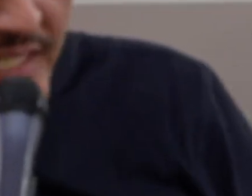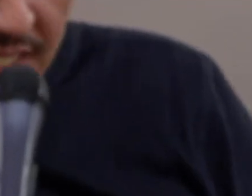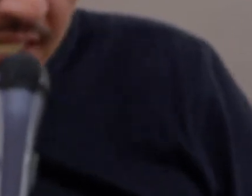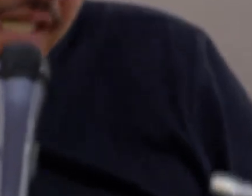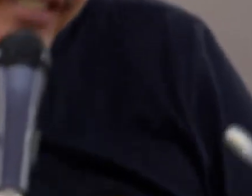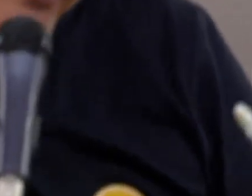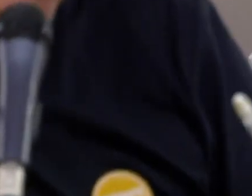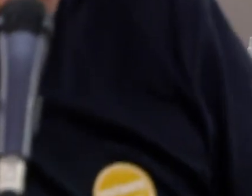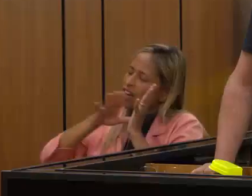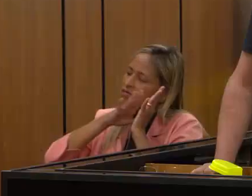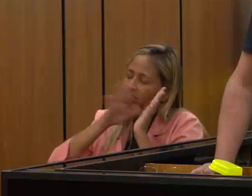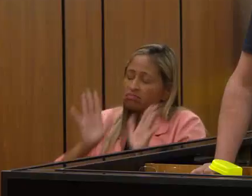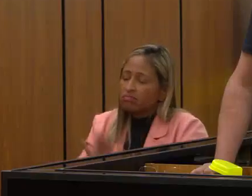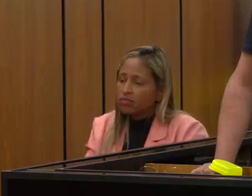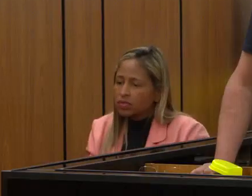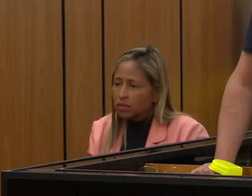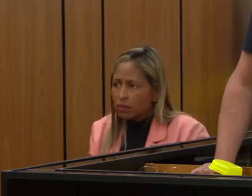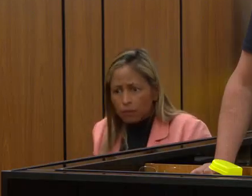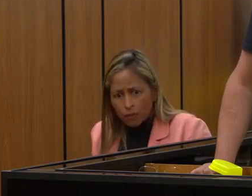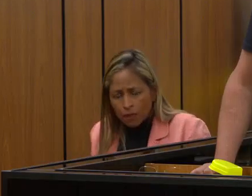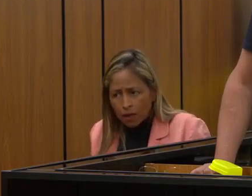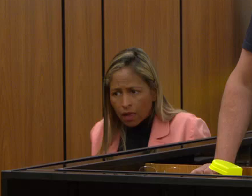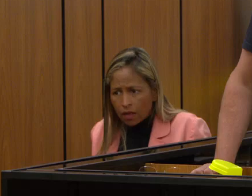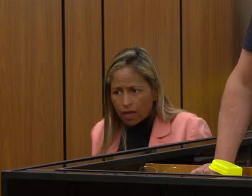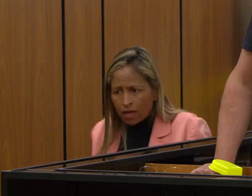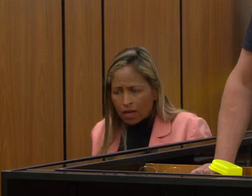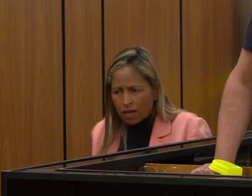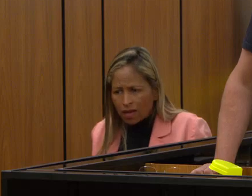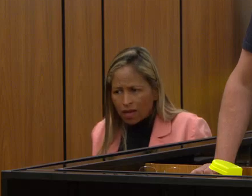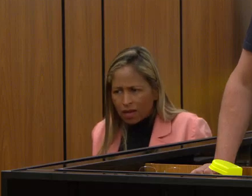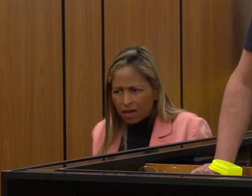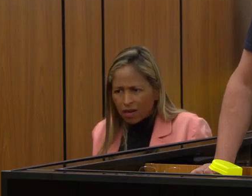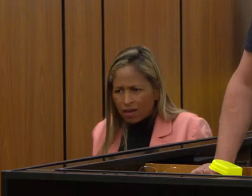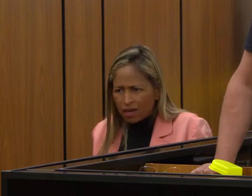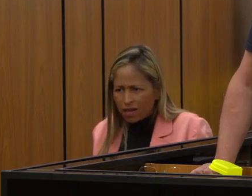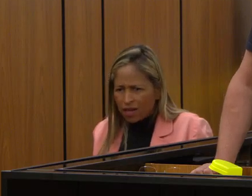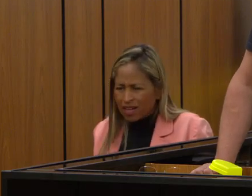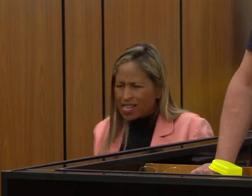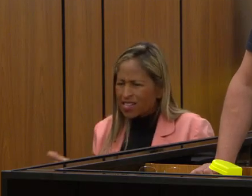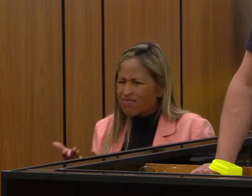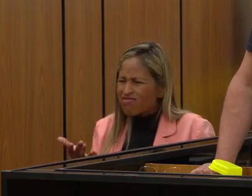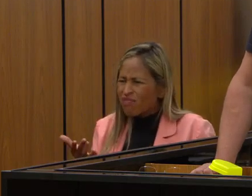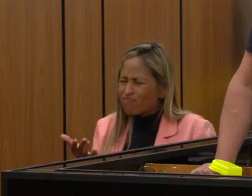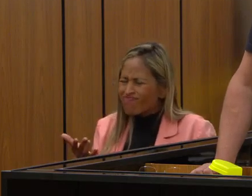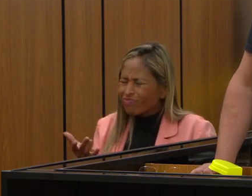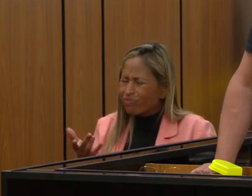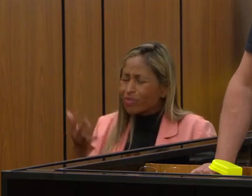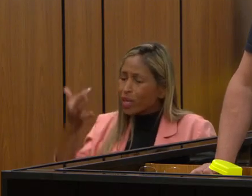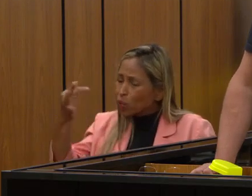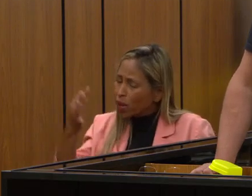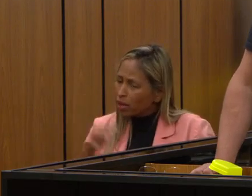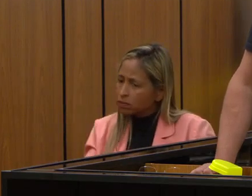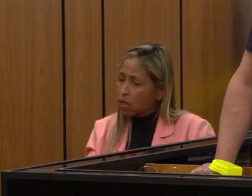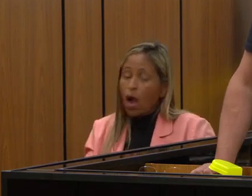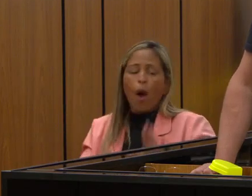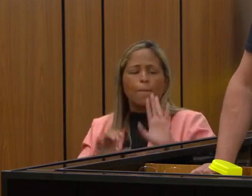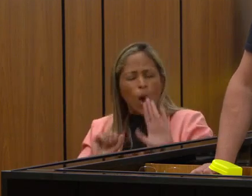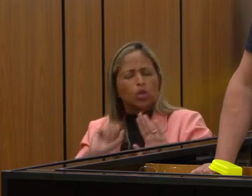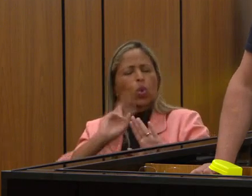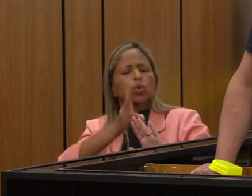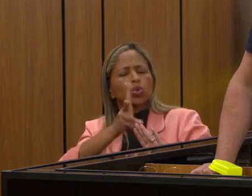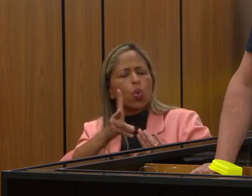com a Liliane falei Liliane eu passei isso na minha boca me deu né ficou ruim tá doendo e tal ela foi assim não continua